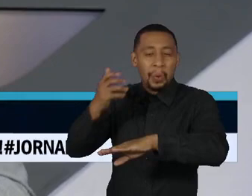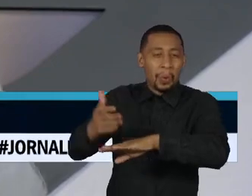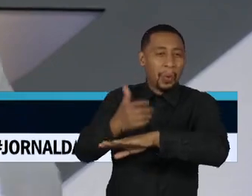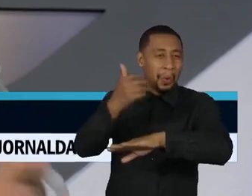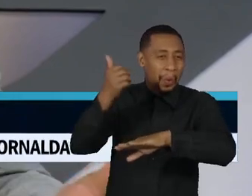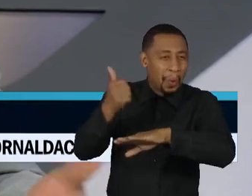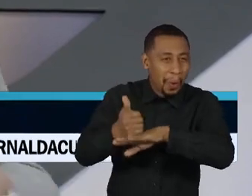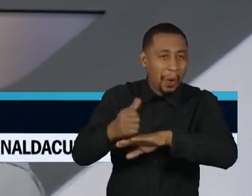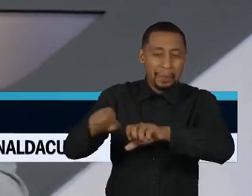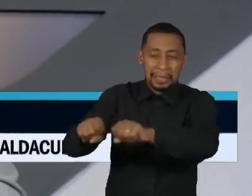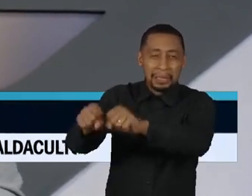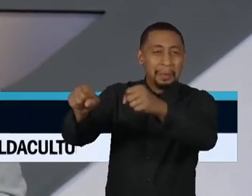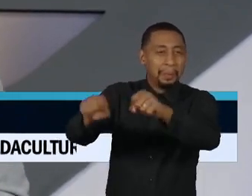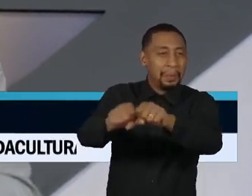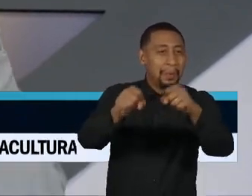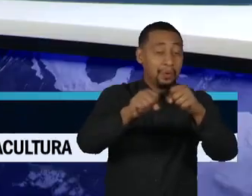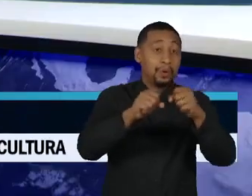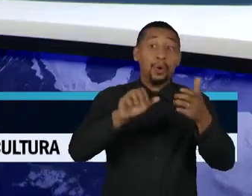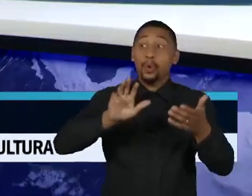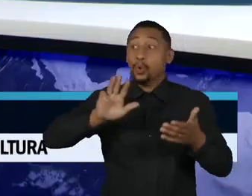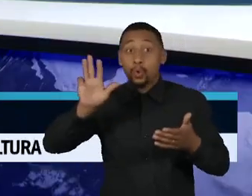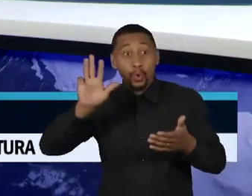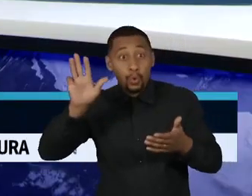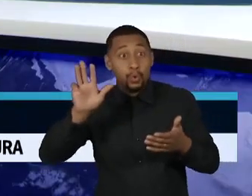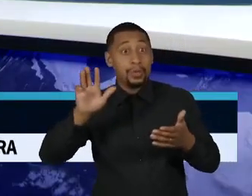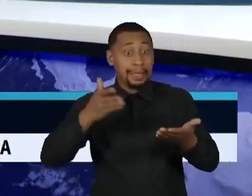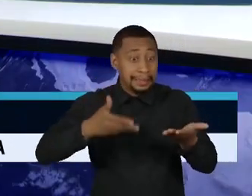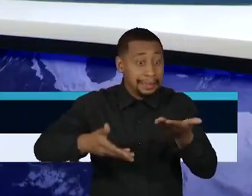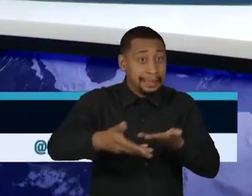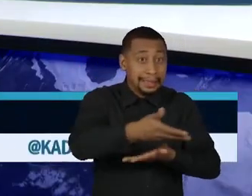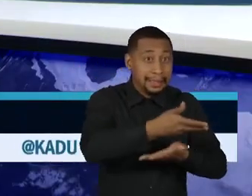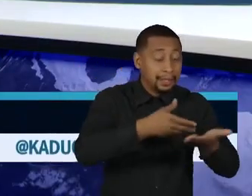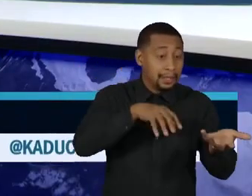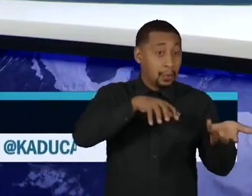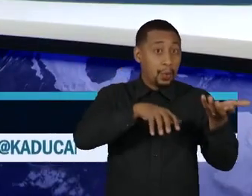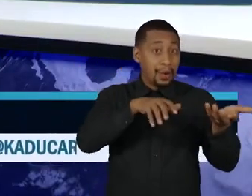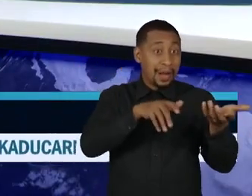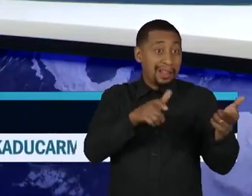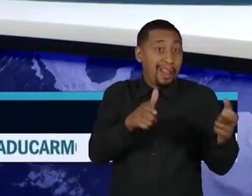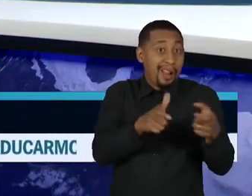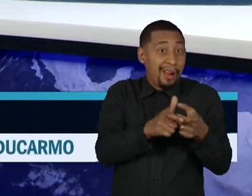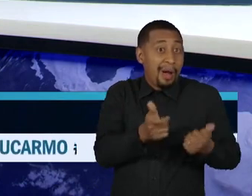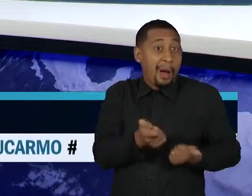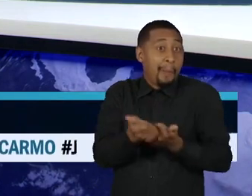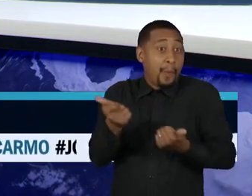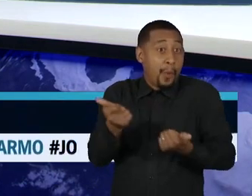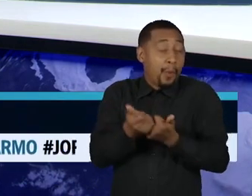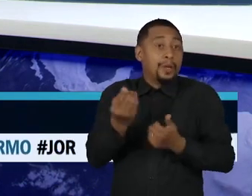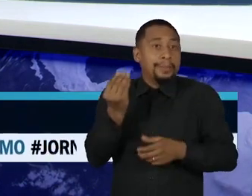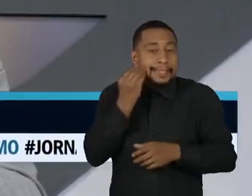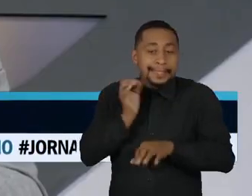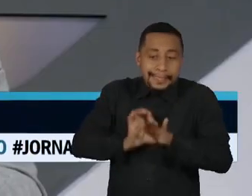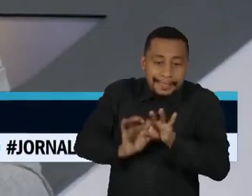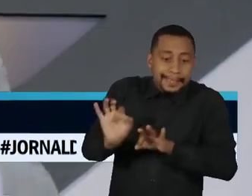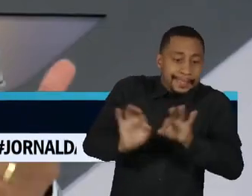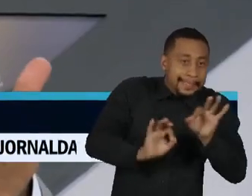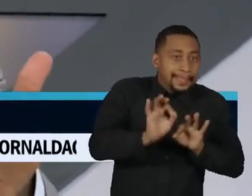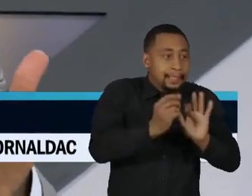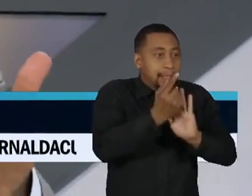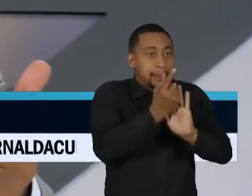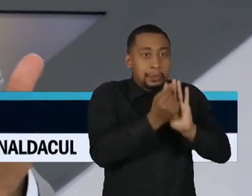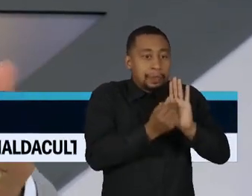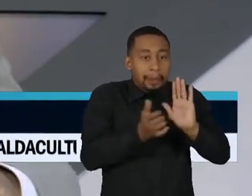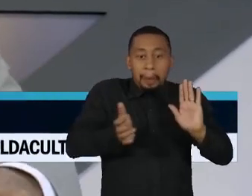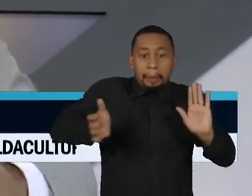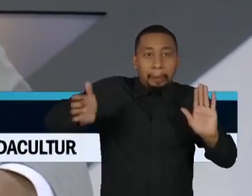num Congresso que ele tem a minoria e que precisou construir uma agenda mínima estruturada nesse arcabouço fiscal, né? Aprovar